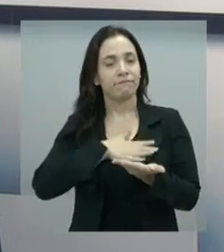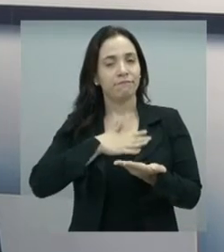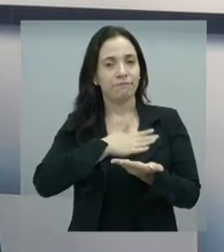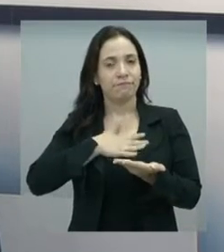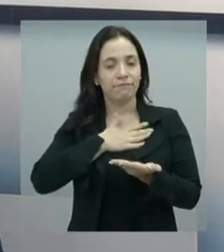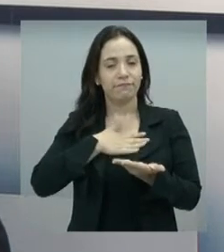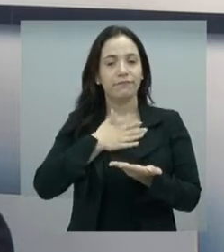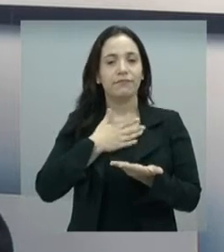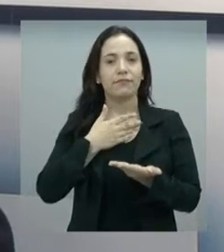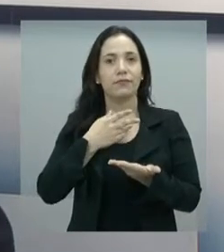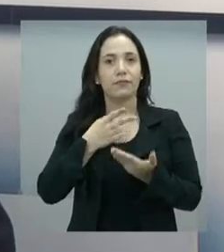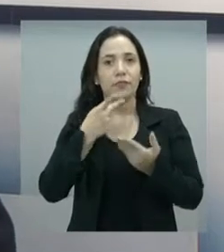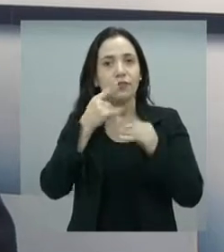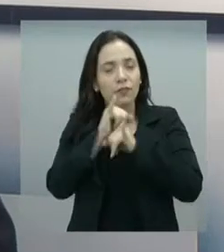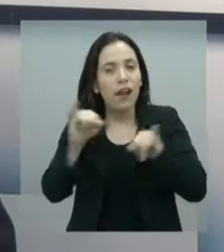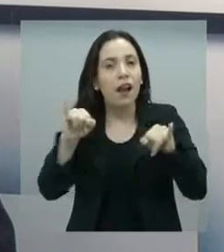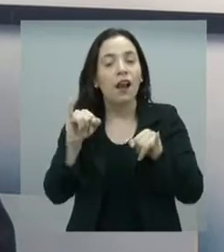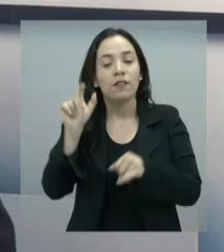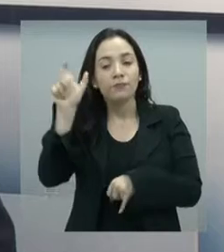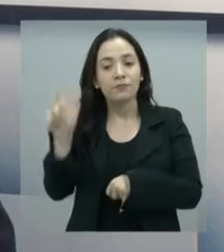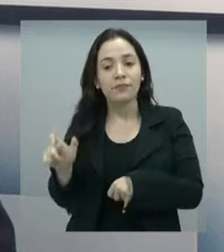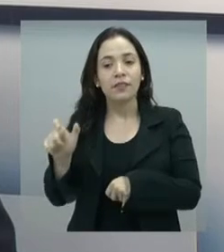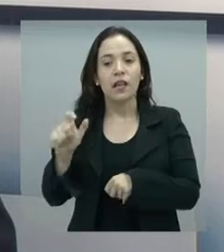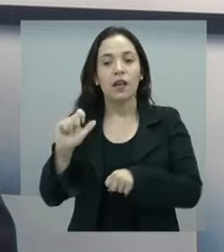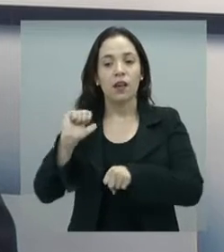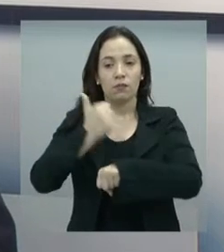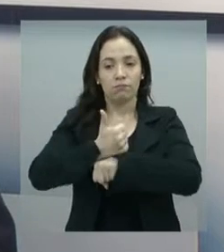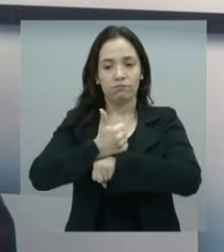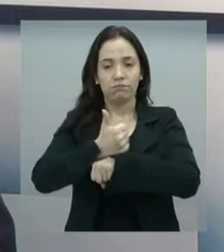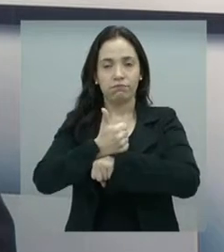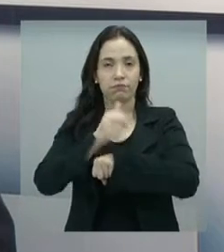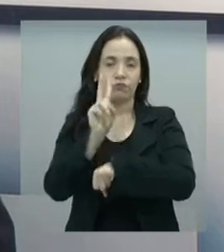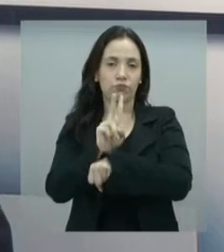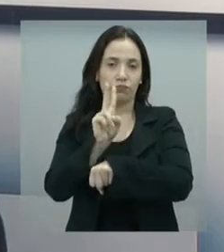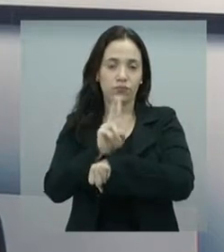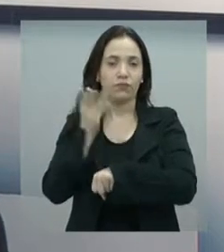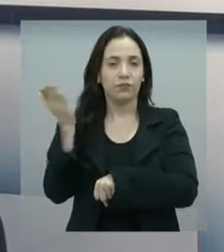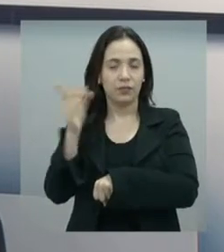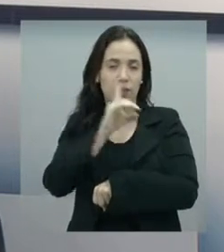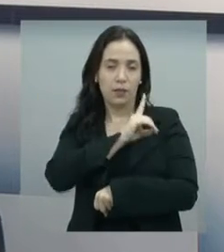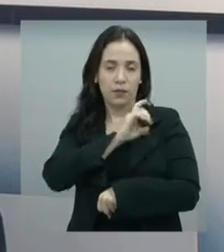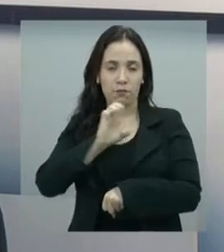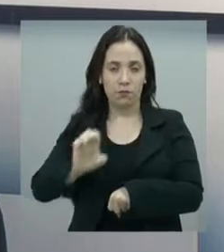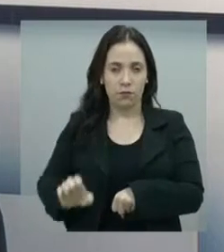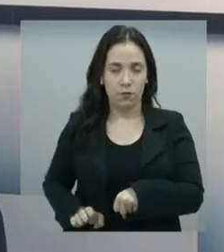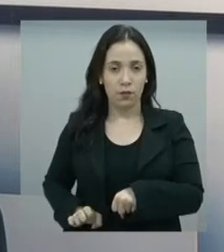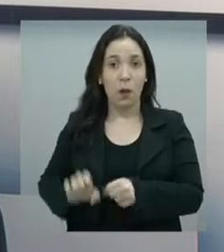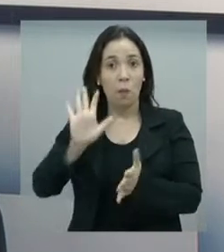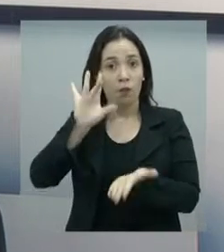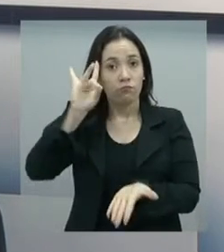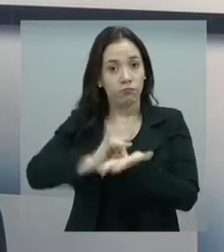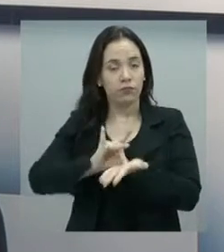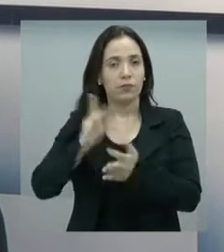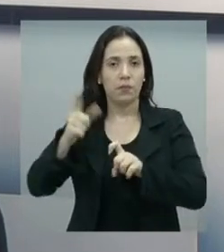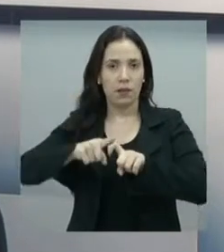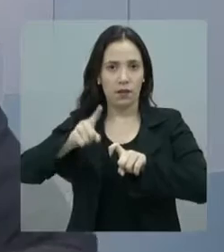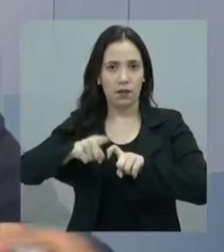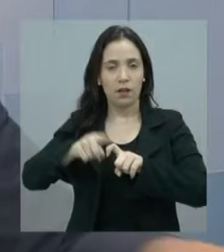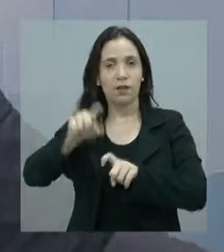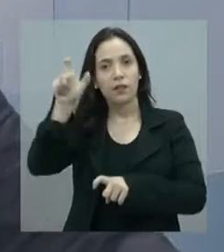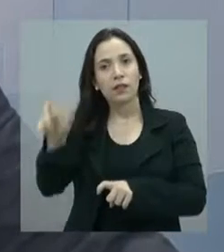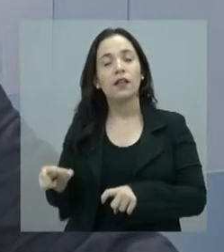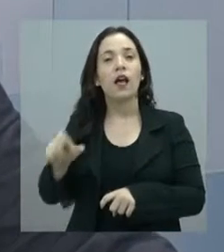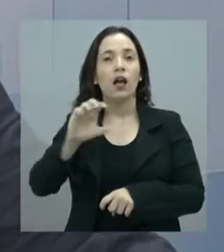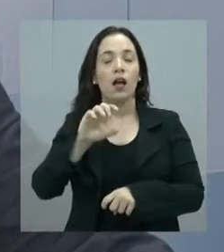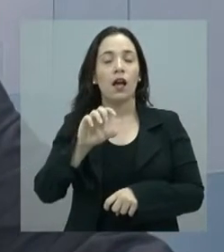isso, ele gosta de dizer sempre isso para mim. Ele está deputado estadual. Está aqui comigo meu querido amigo, deputado Carlos Felipe, CF como